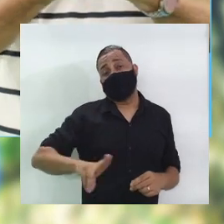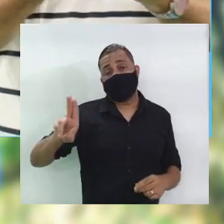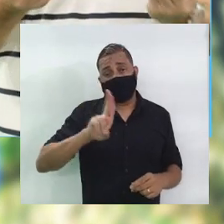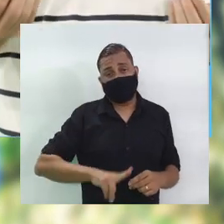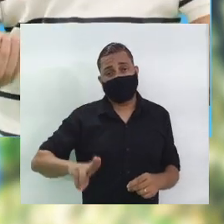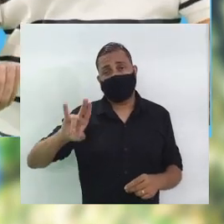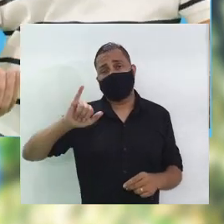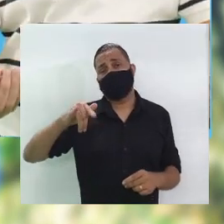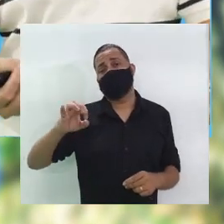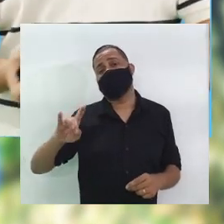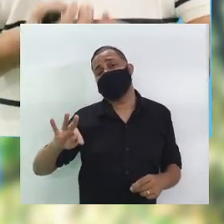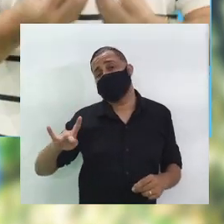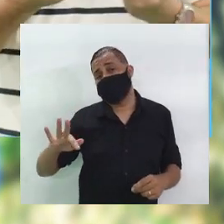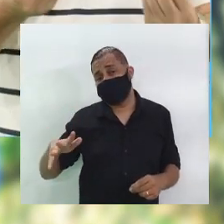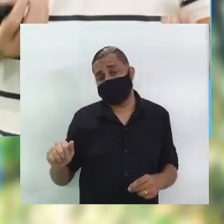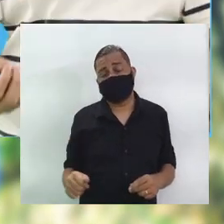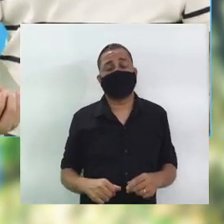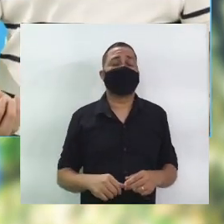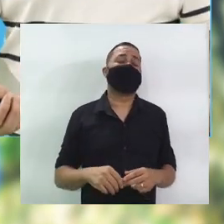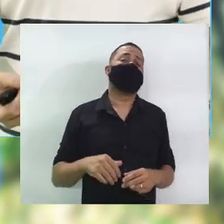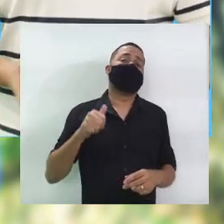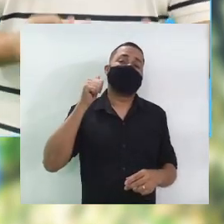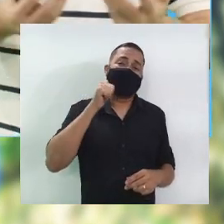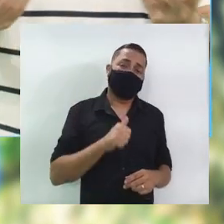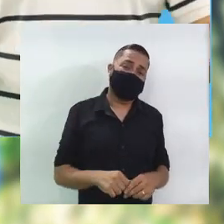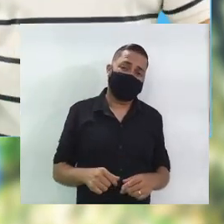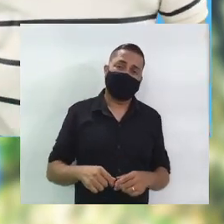A indumentária feminina,